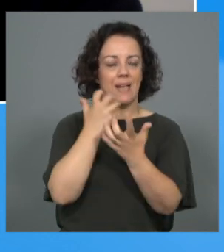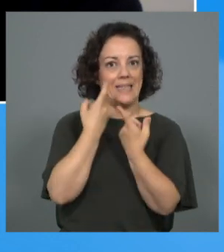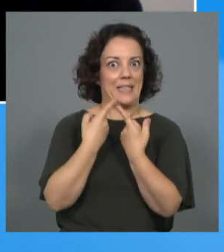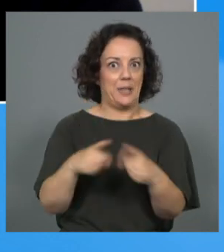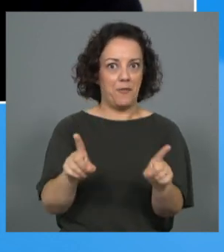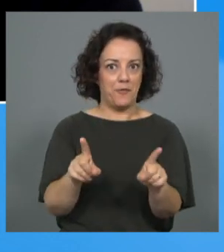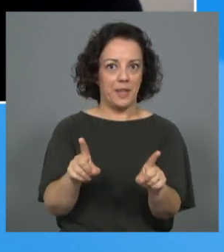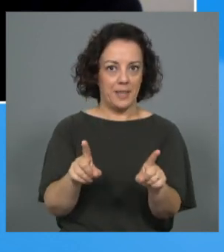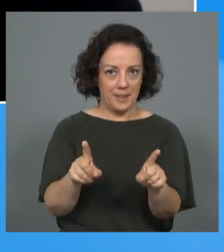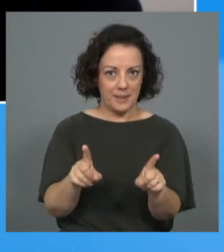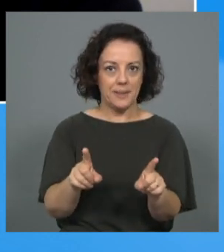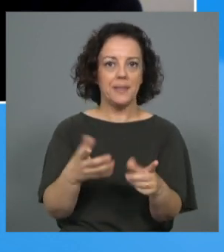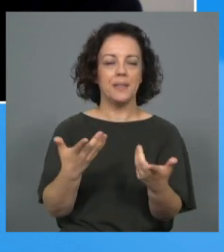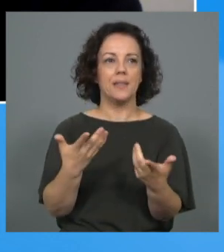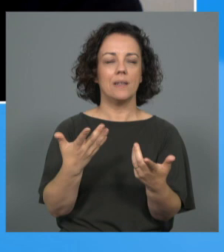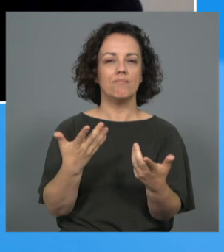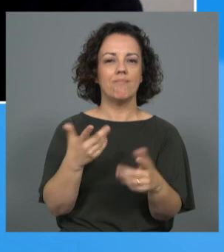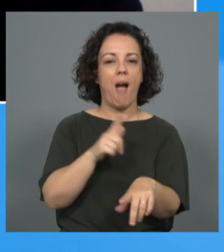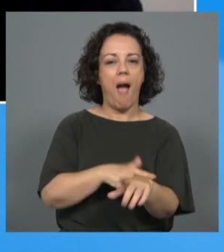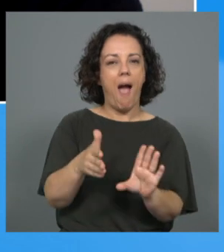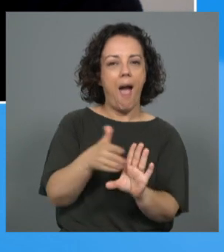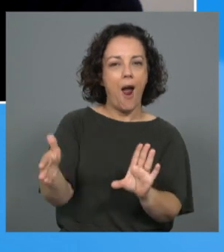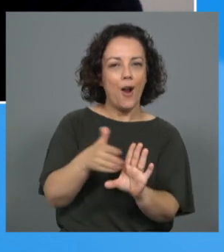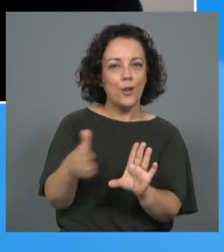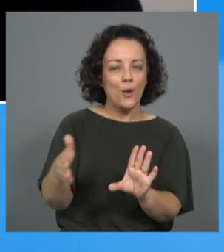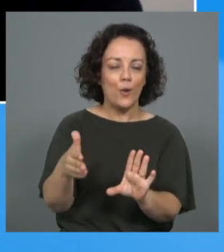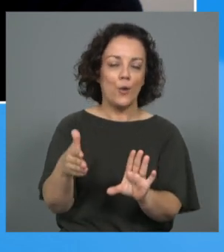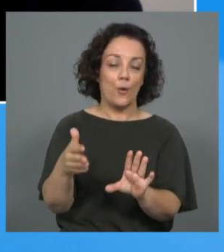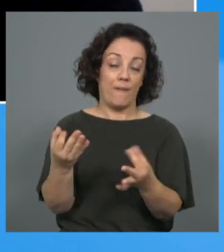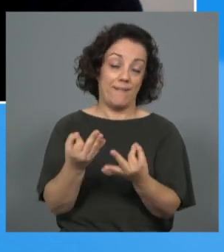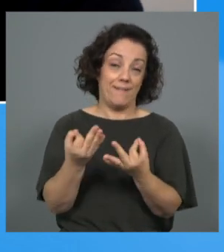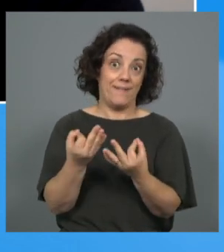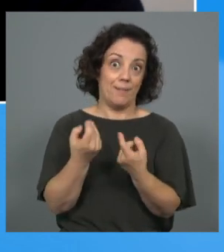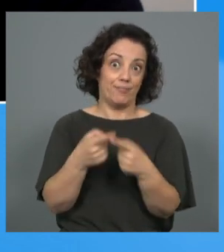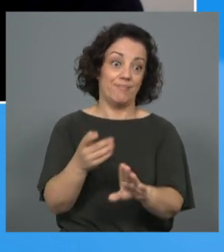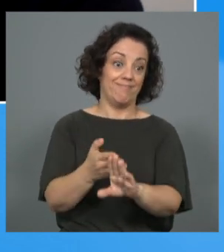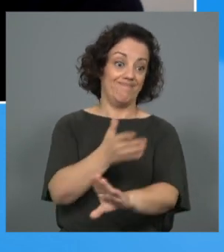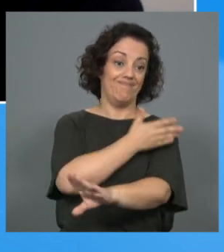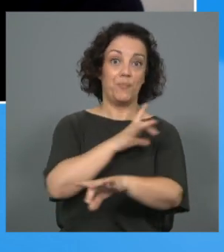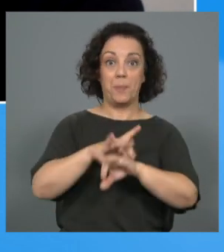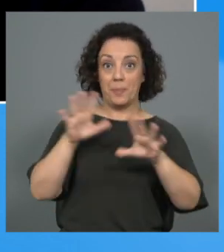mesmo no tempo em que decorrem após a pandemia.